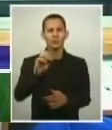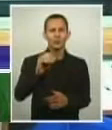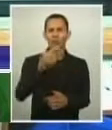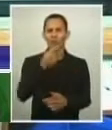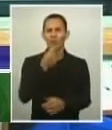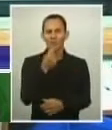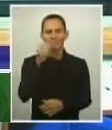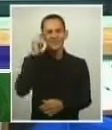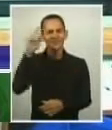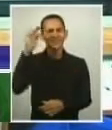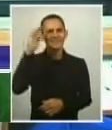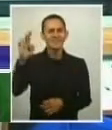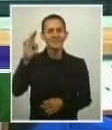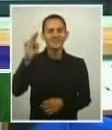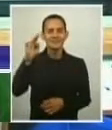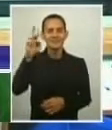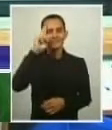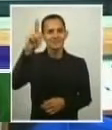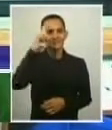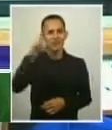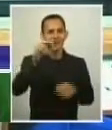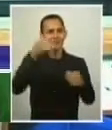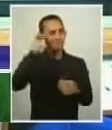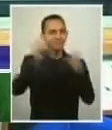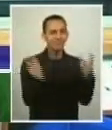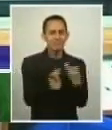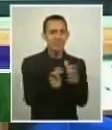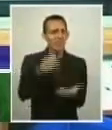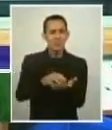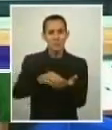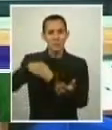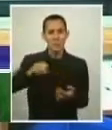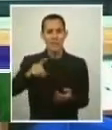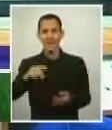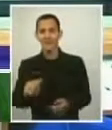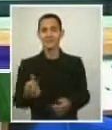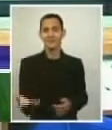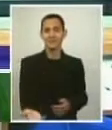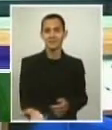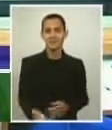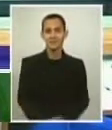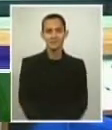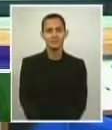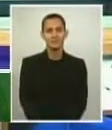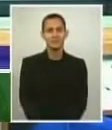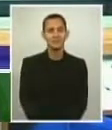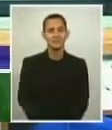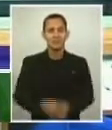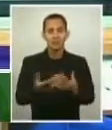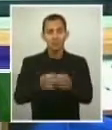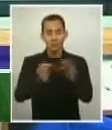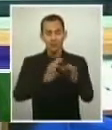sonhador com uma sociedade de pequenos proprietários é o sonho da classe média de todos os tempos o